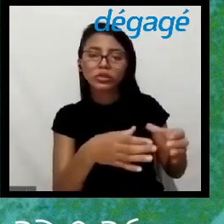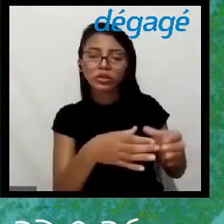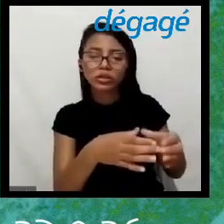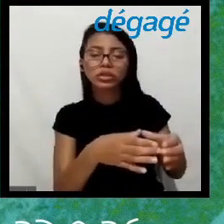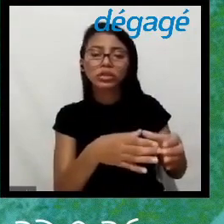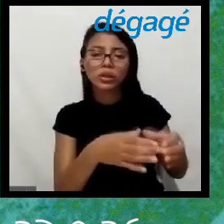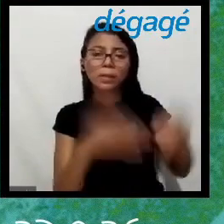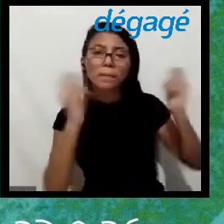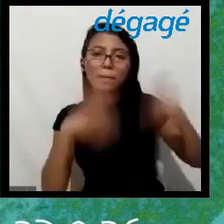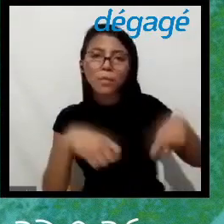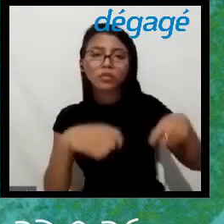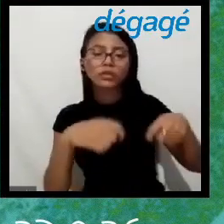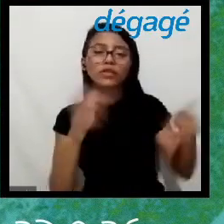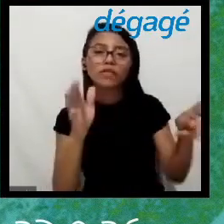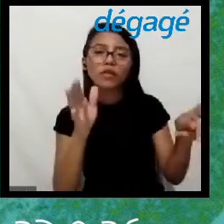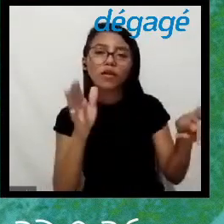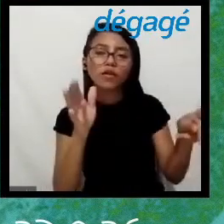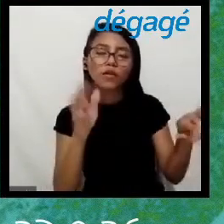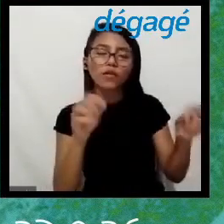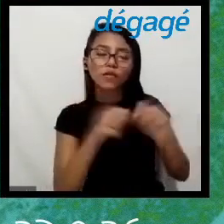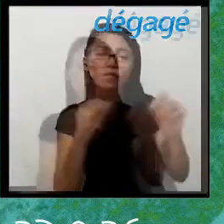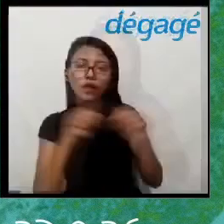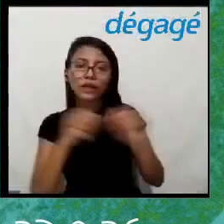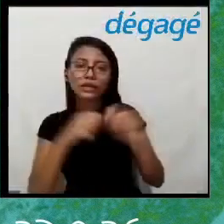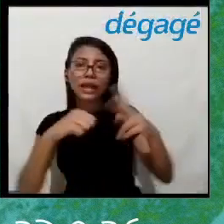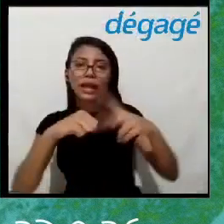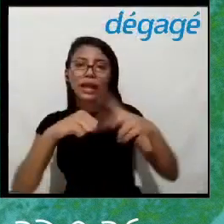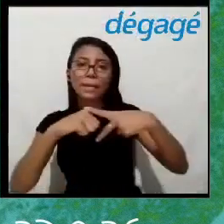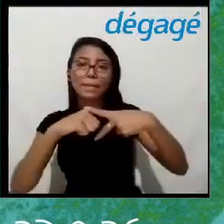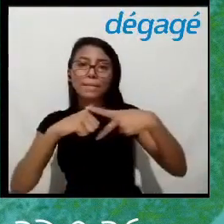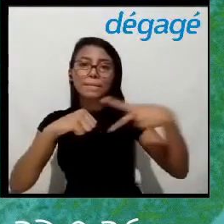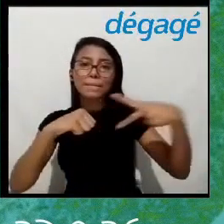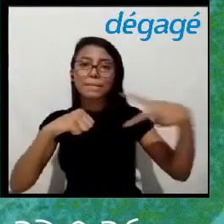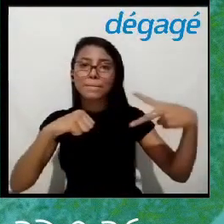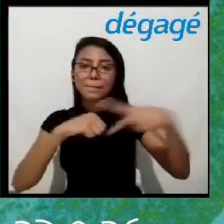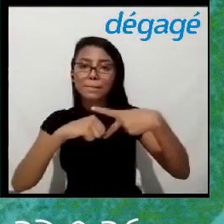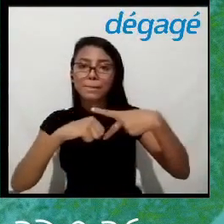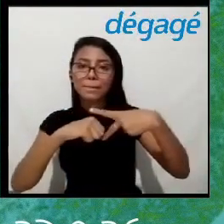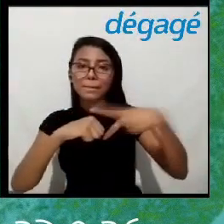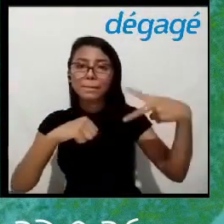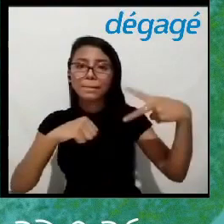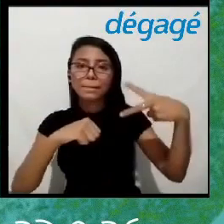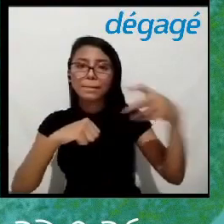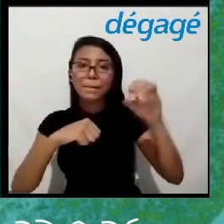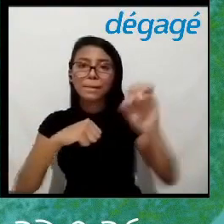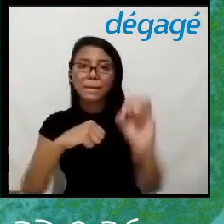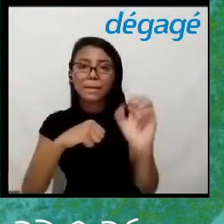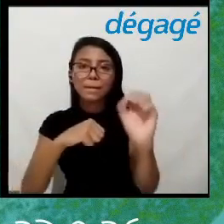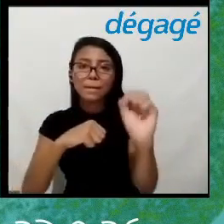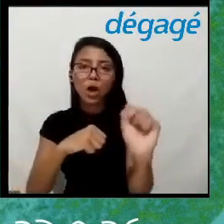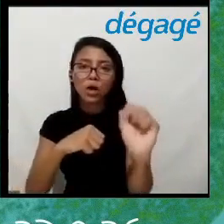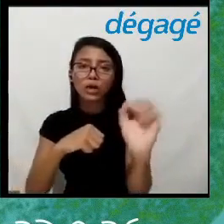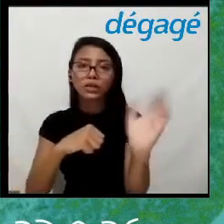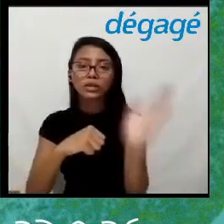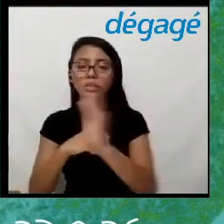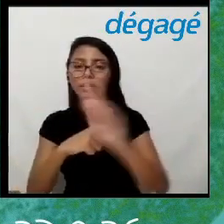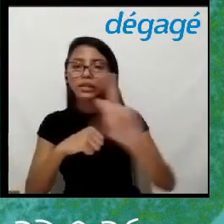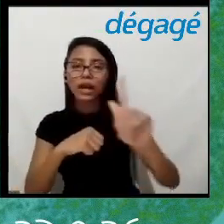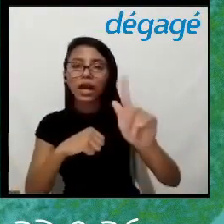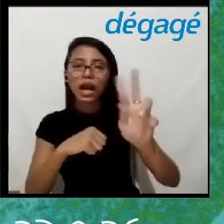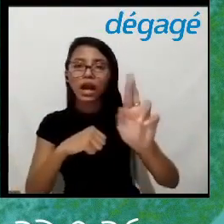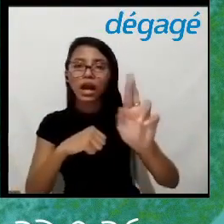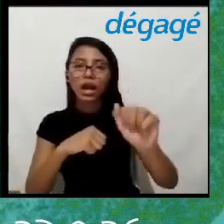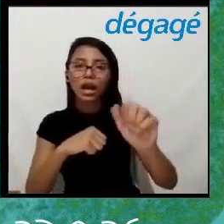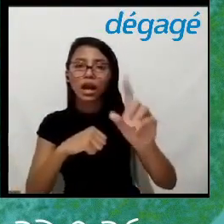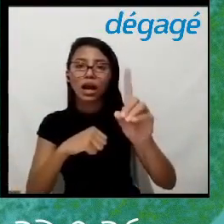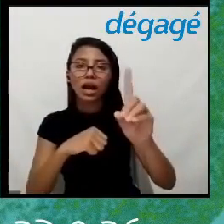como é que a gente consegue fazer um acesso para essas pessoas. Eu tenho para mim que isso é sobre todos os professores, educadores, de